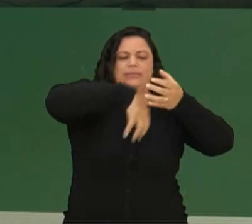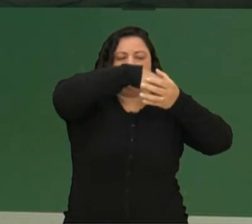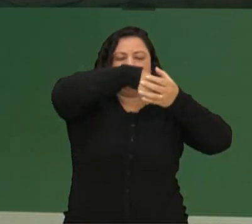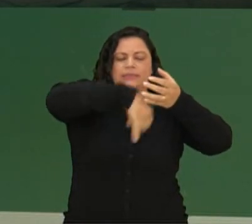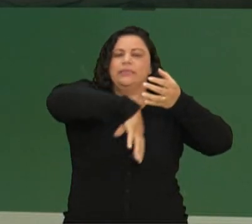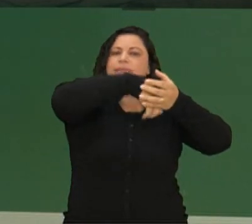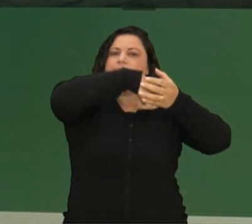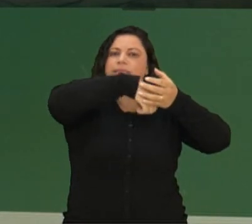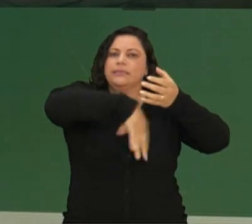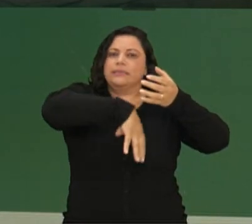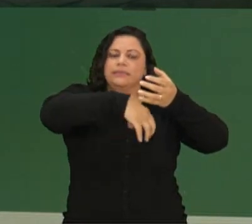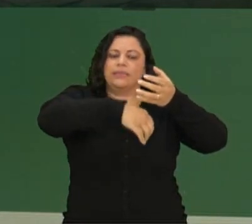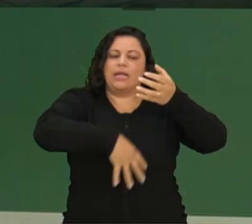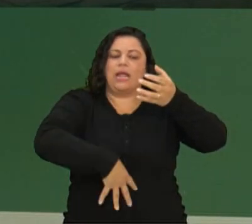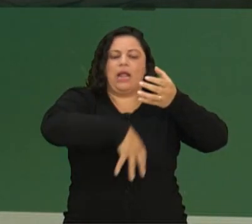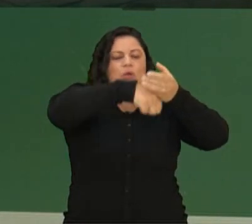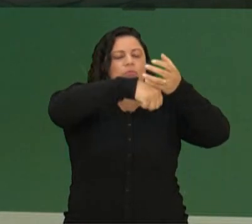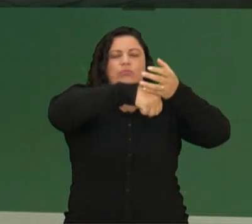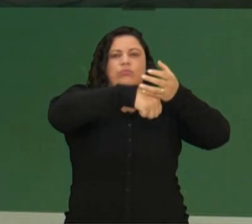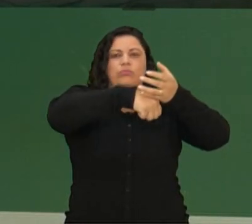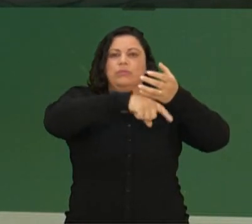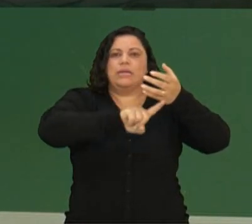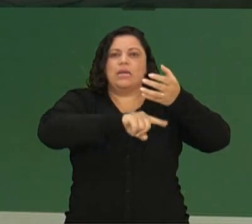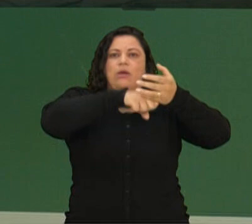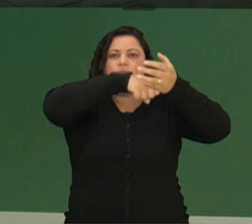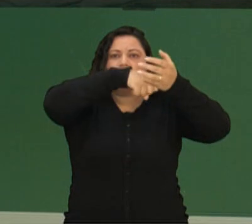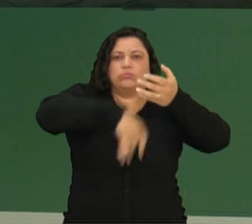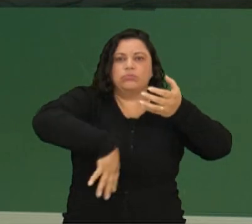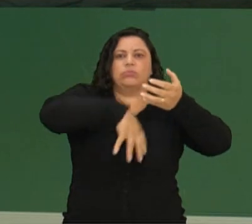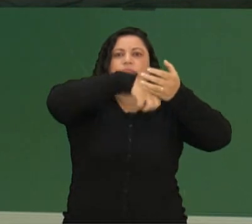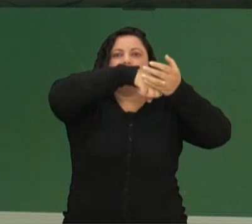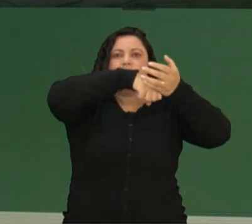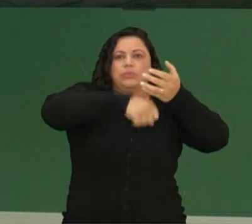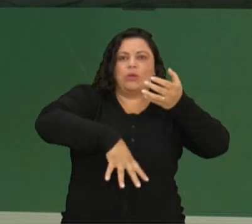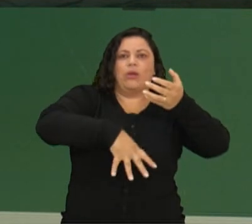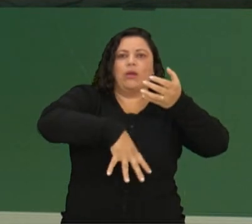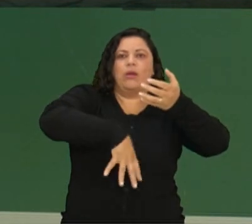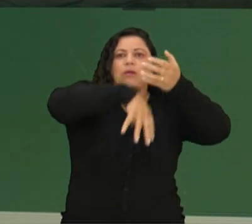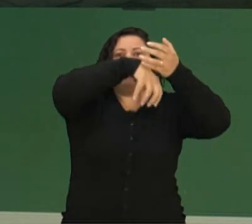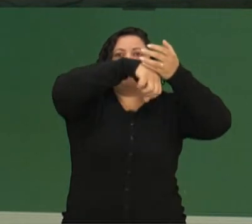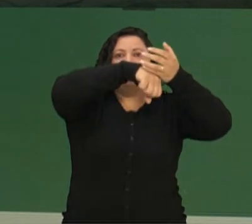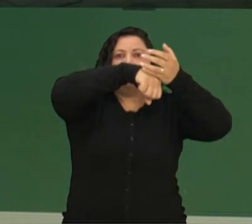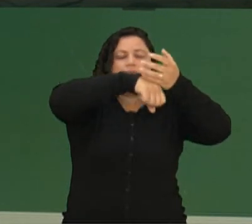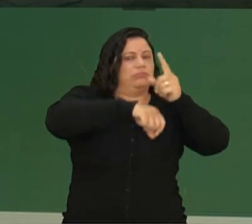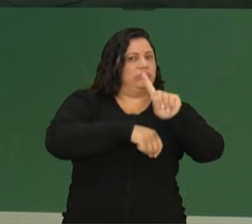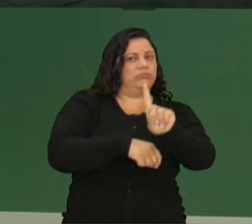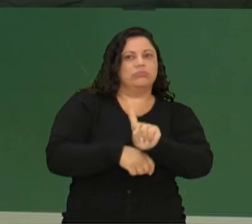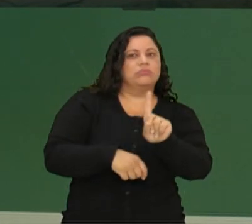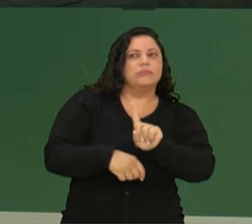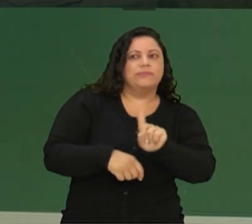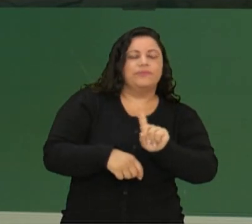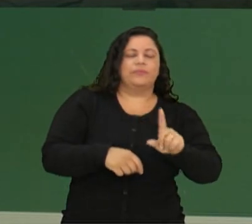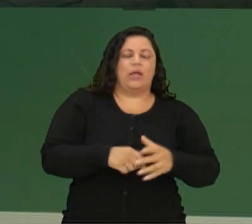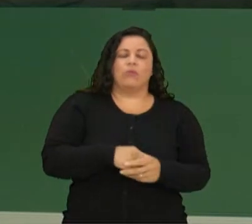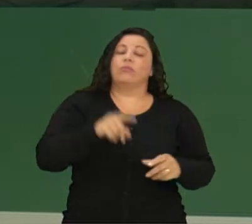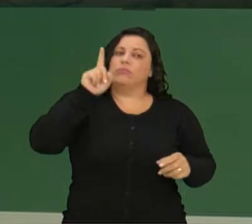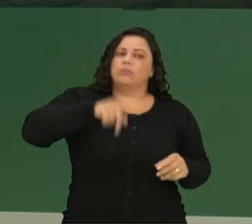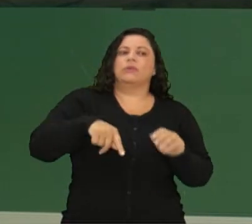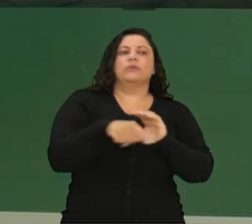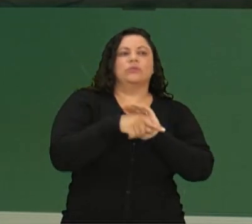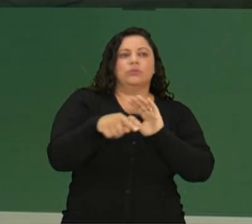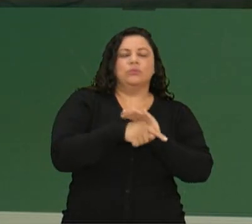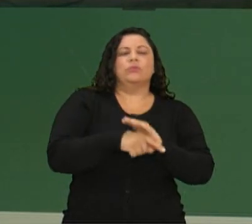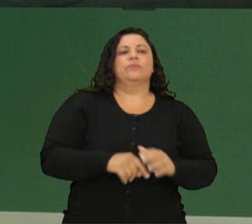ventrículo, ela vai impedir que ele volte, que ele siga o caminho inverso, tá? Esse é o objetivo, né? Essa é a função dessa